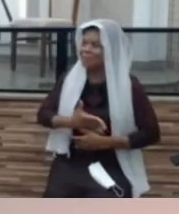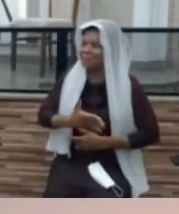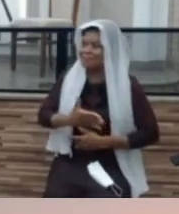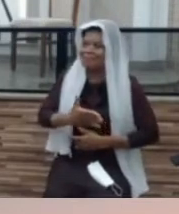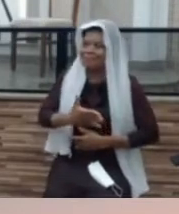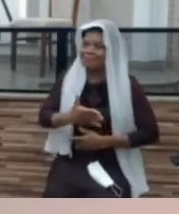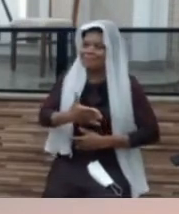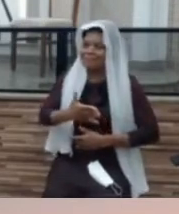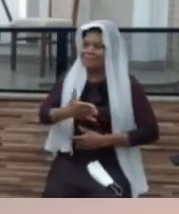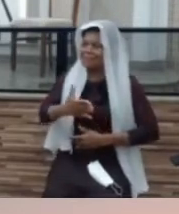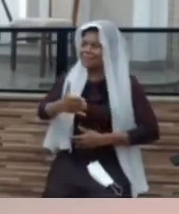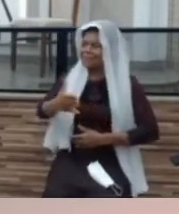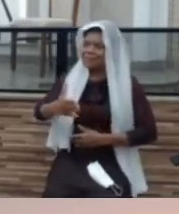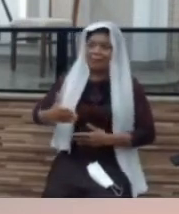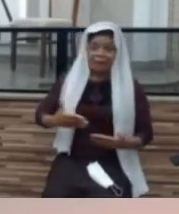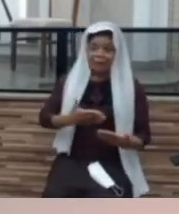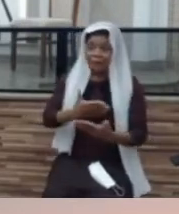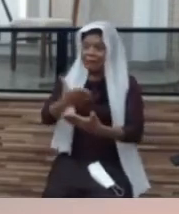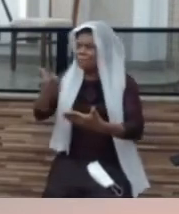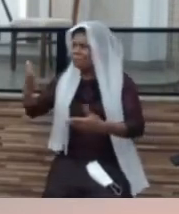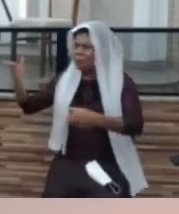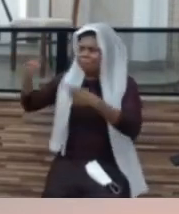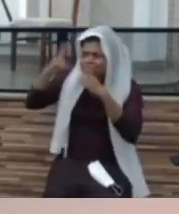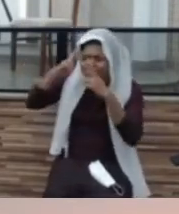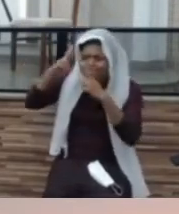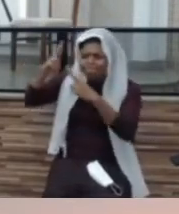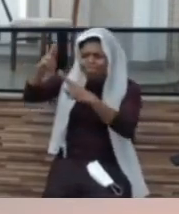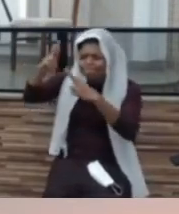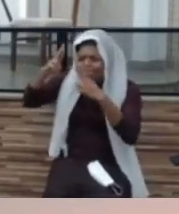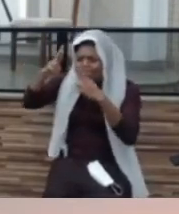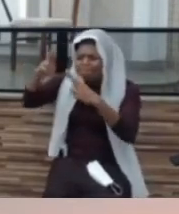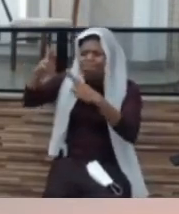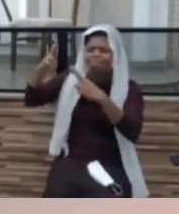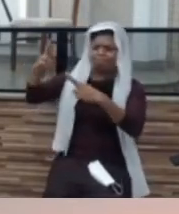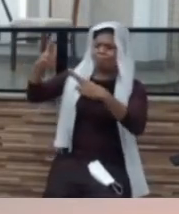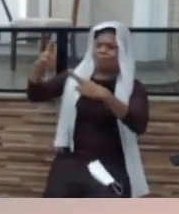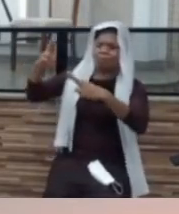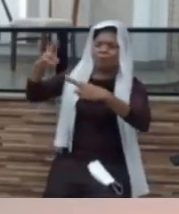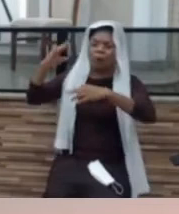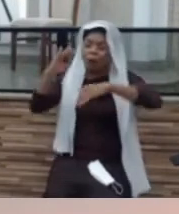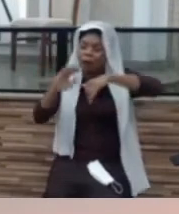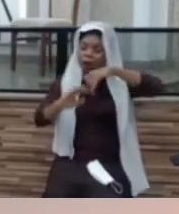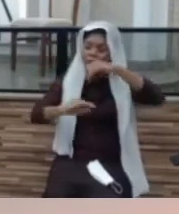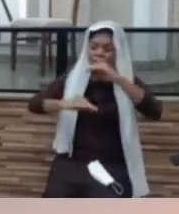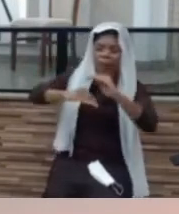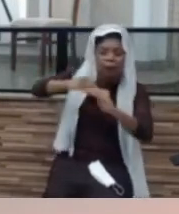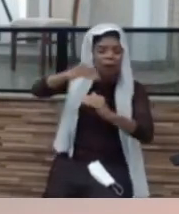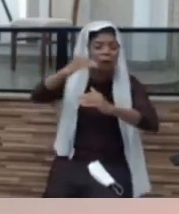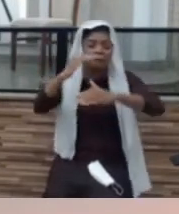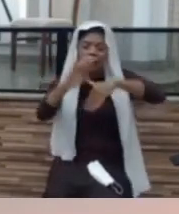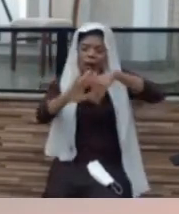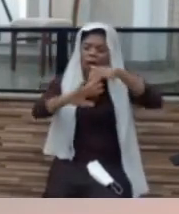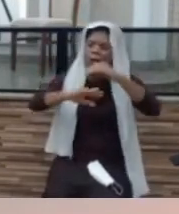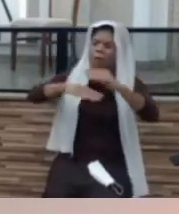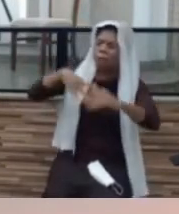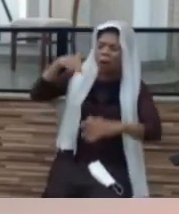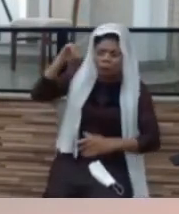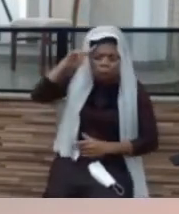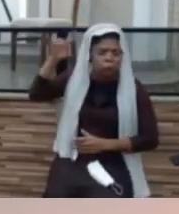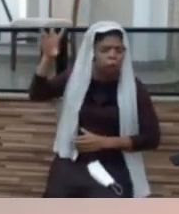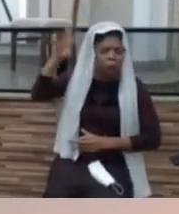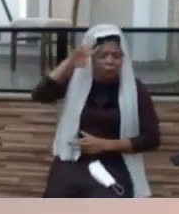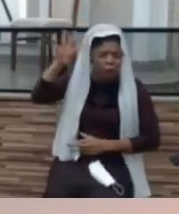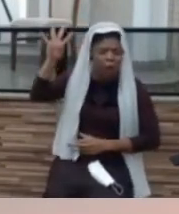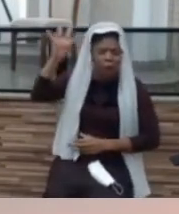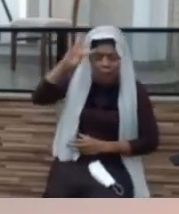crente, ela não morre, irmão. A esperança do crente, ela se renova a cada dia. Glória ao nome do Senhor. Quantas vezes nós entramos na